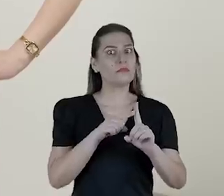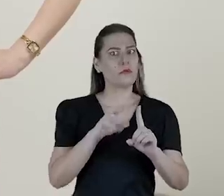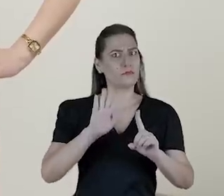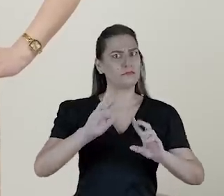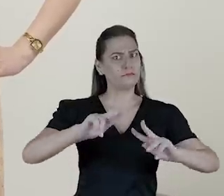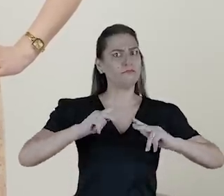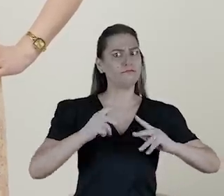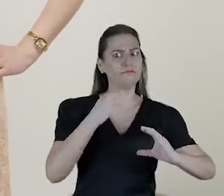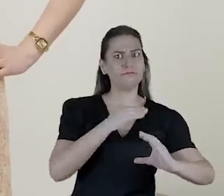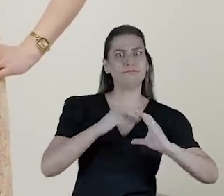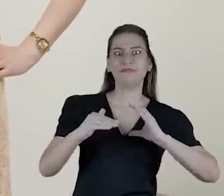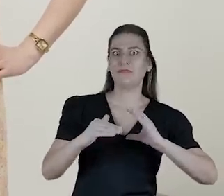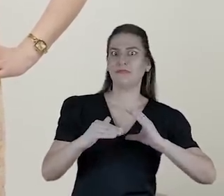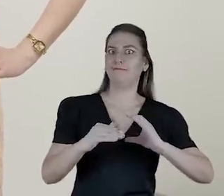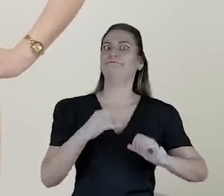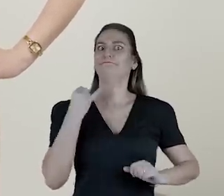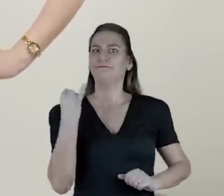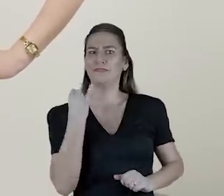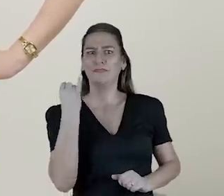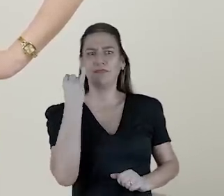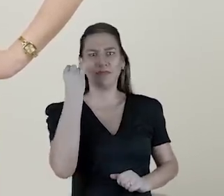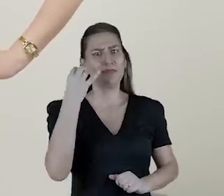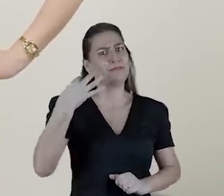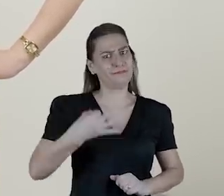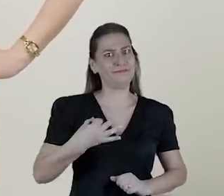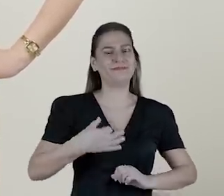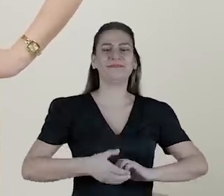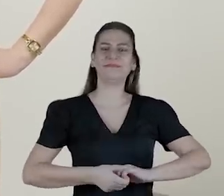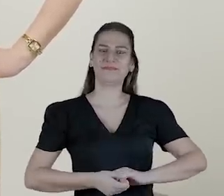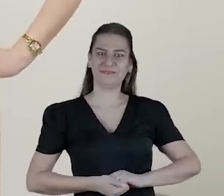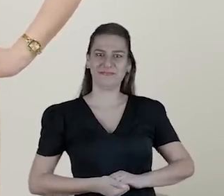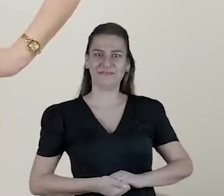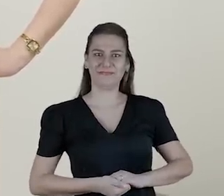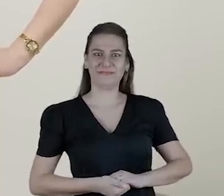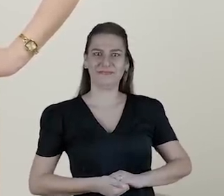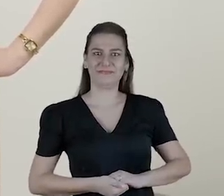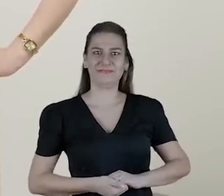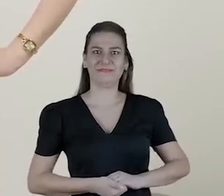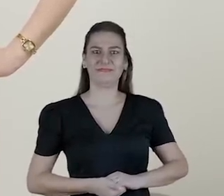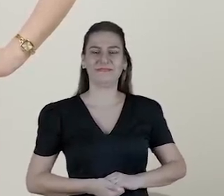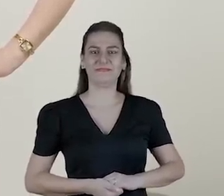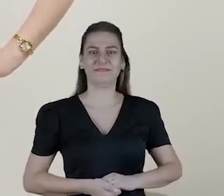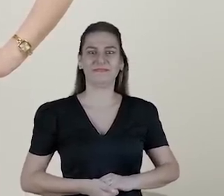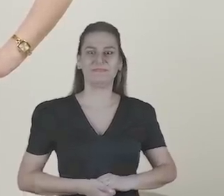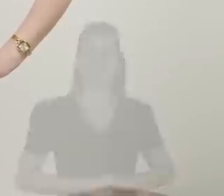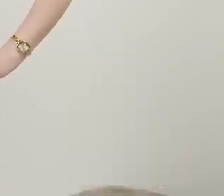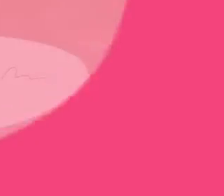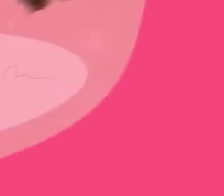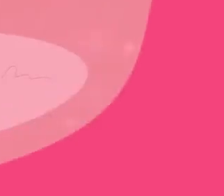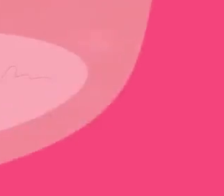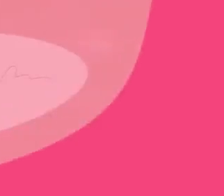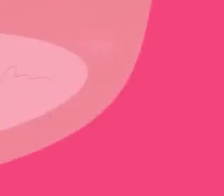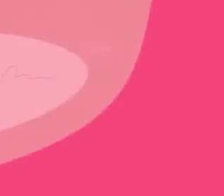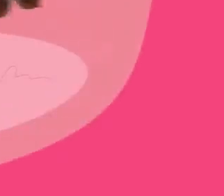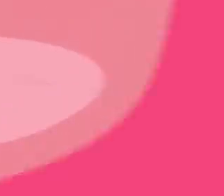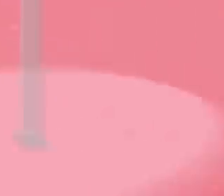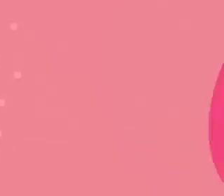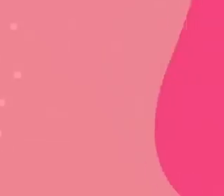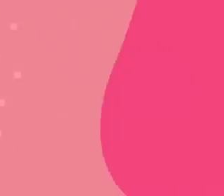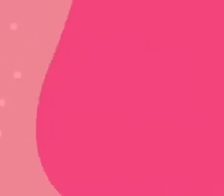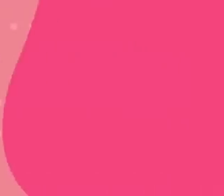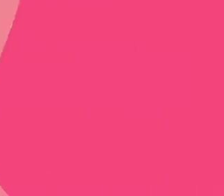e conhece alguma grávida, já encaminhe o link do vídeo, porque tenho certeza que será de grande valia.